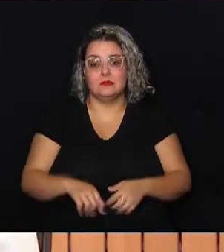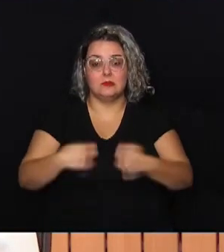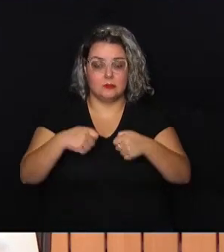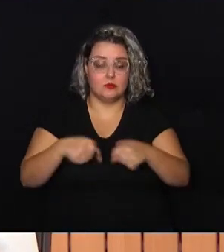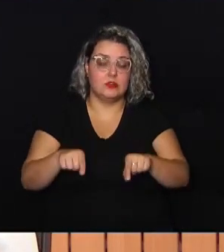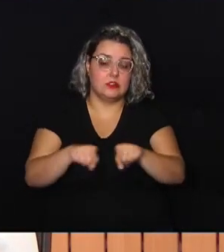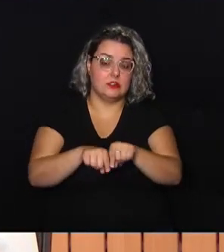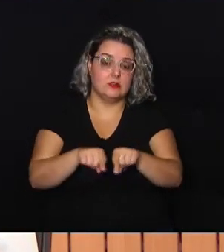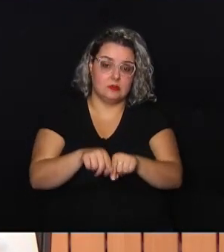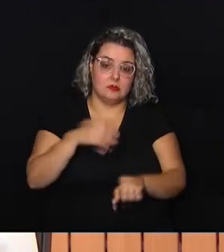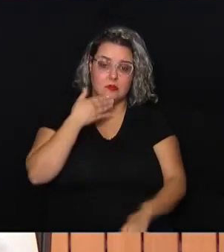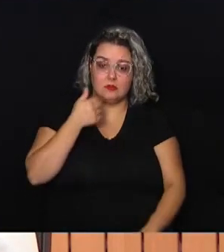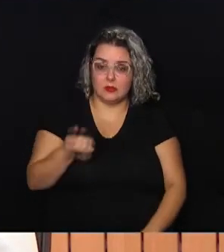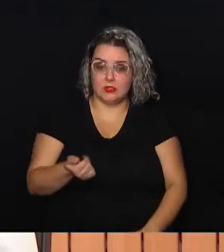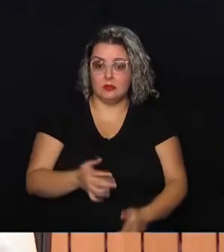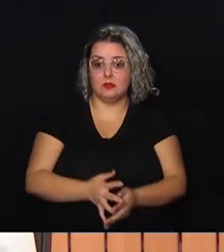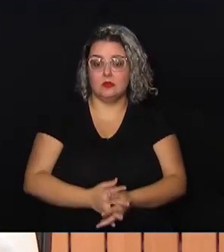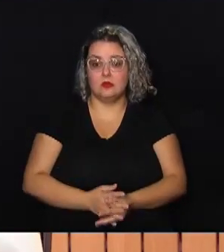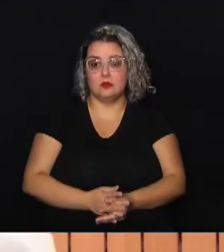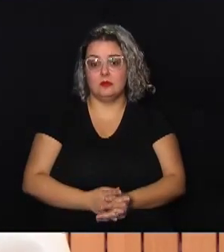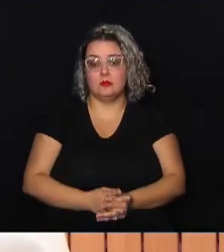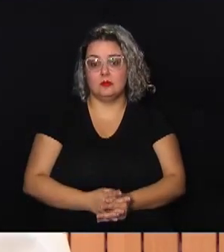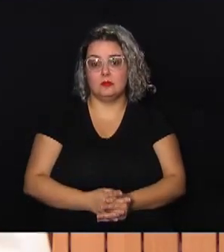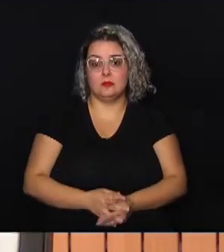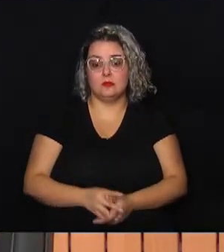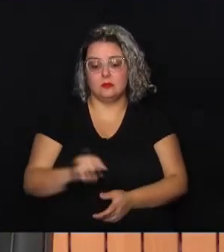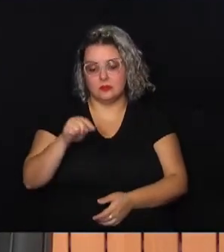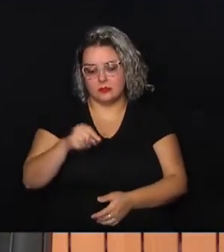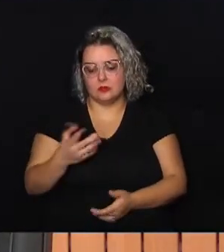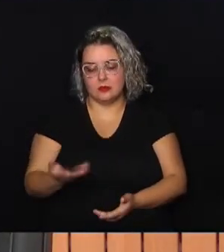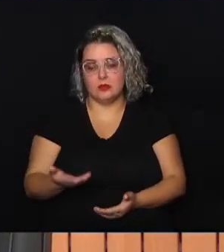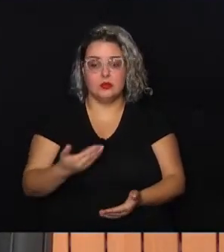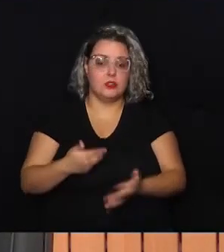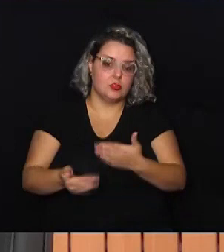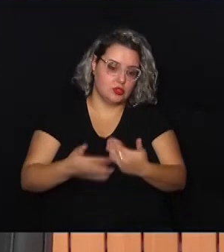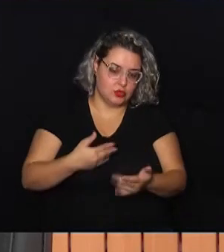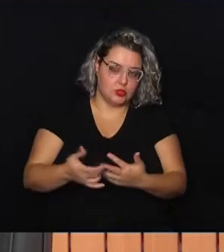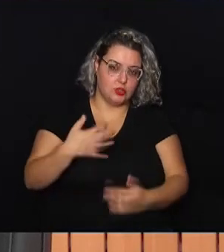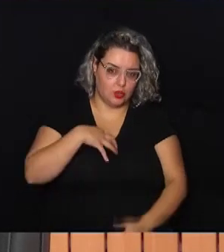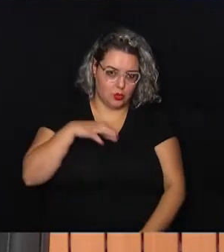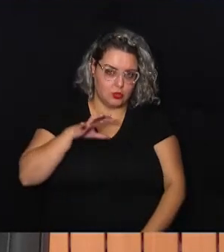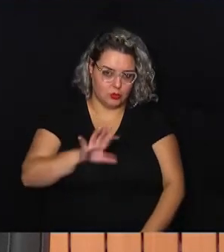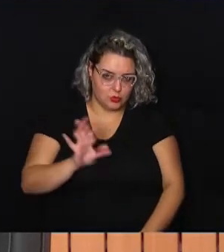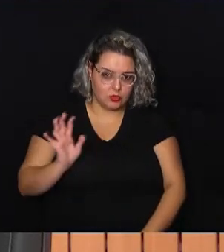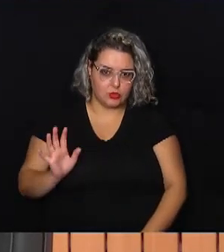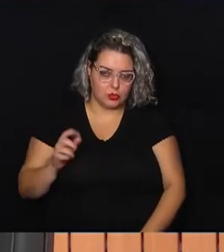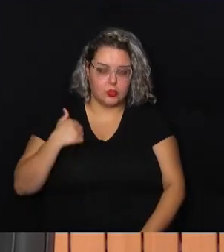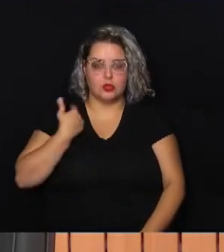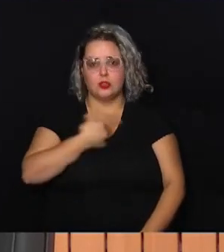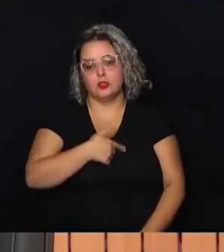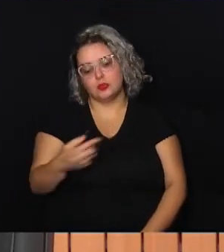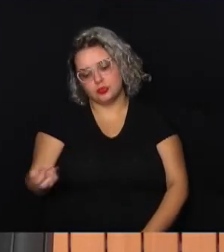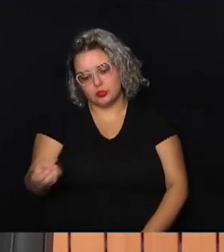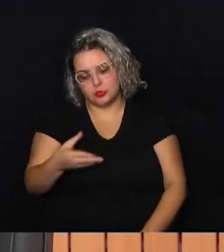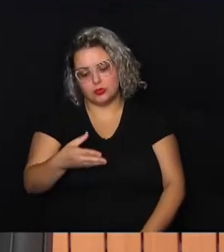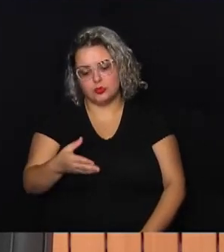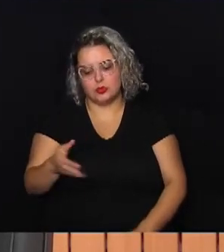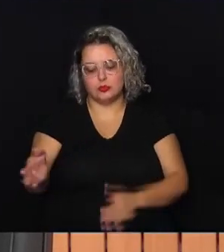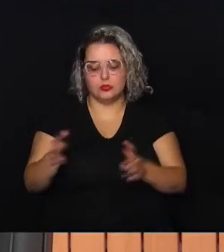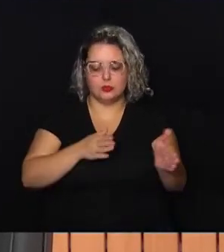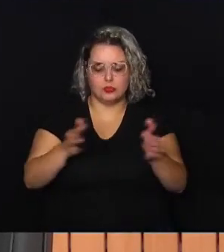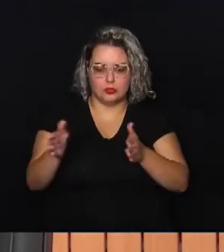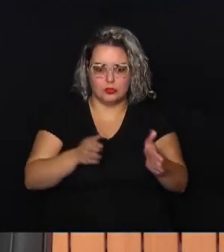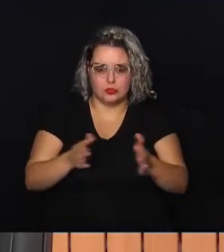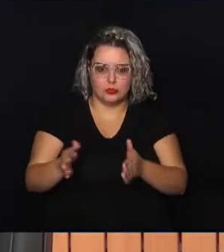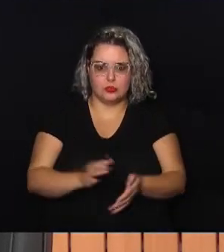melhorar isso daí. De qualquer maneira, eu acho que nós estamos com os novos tempos,